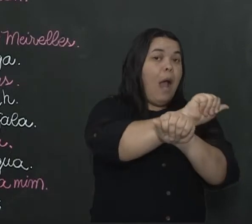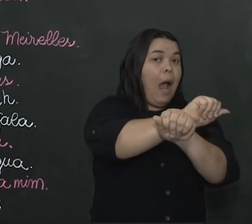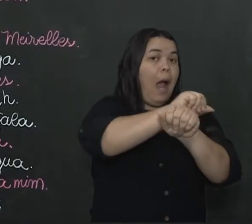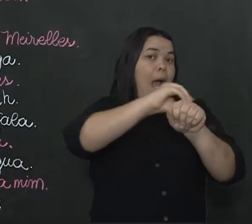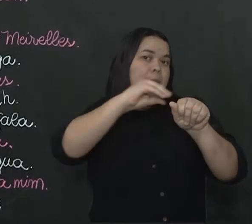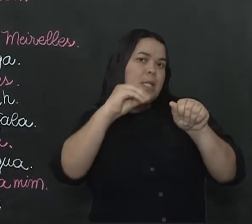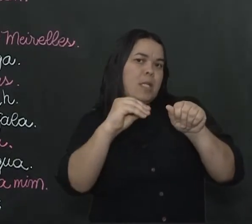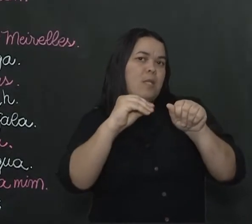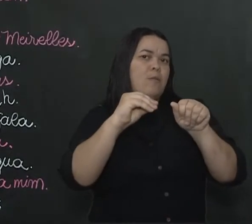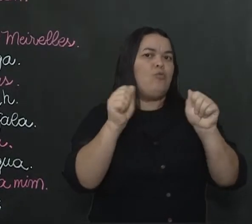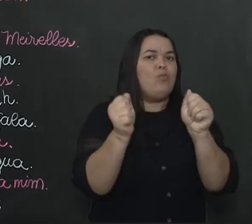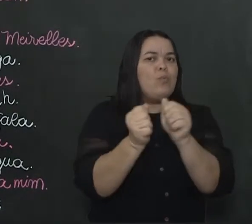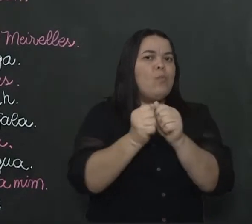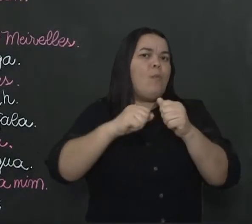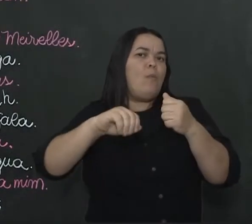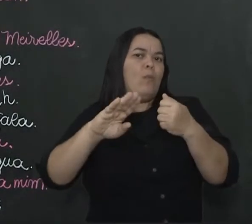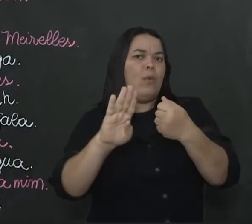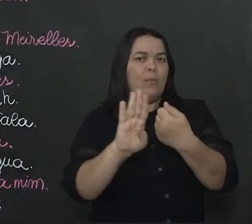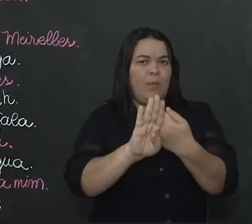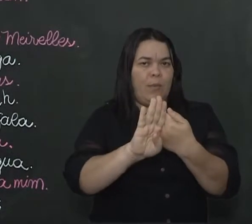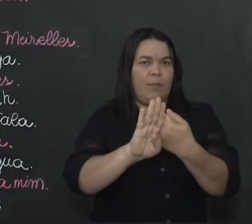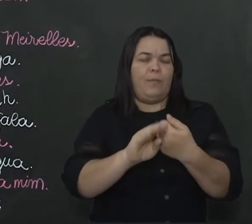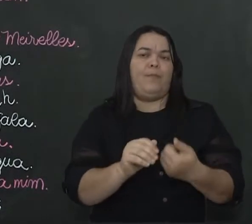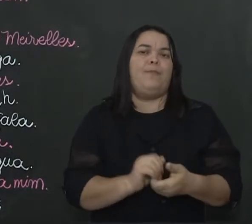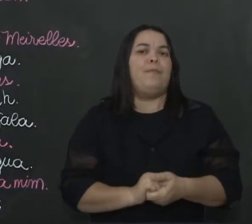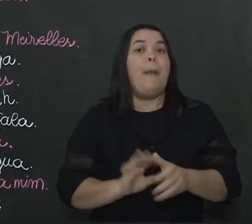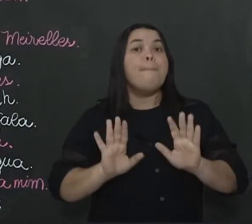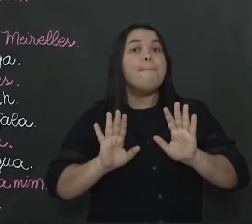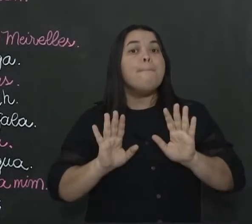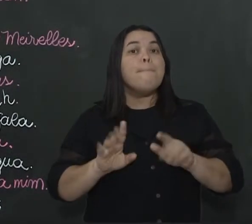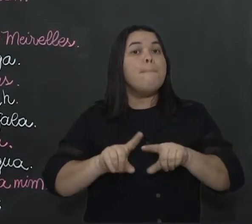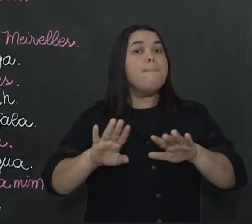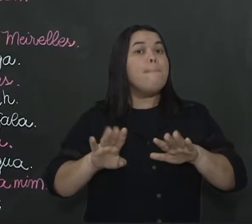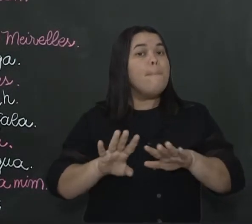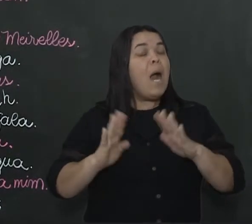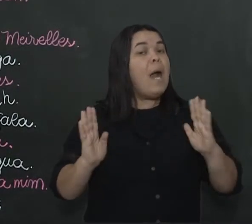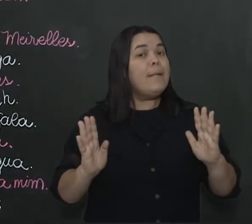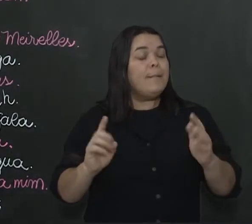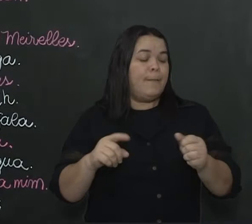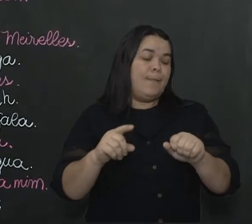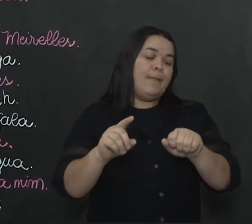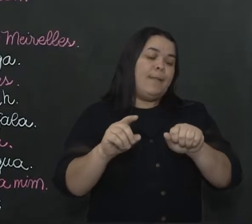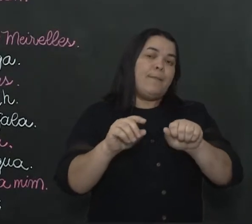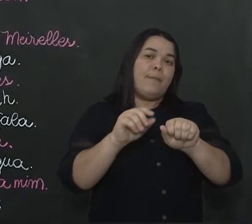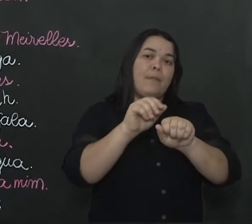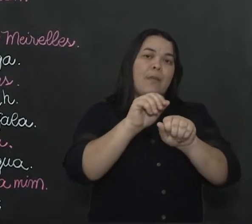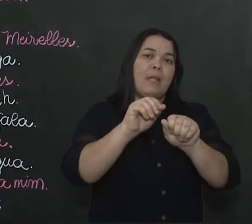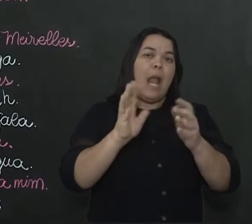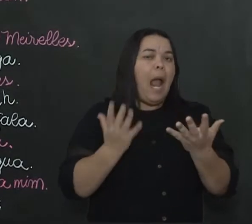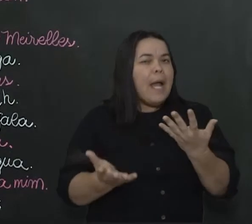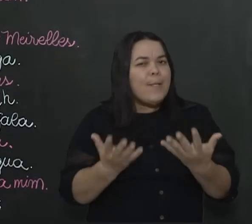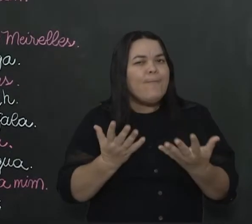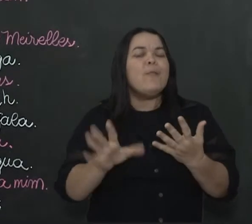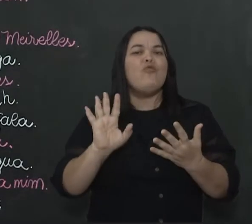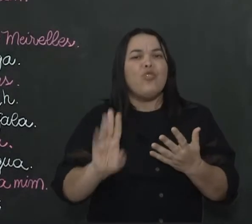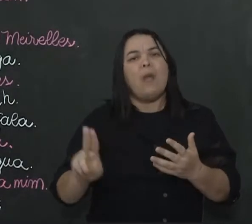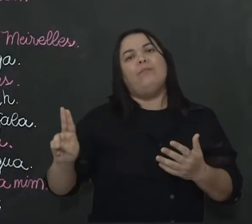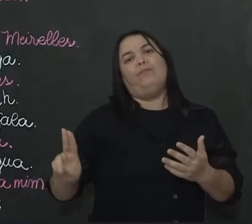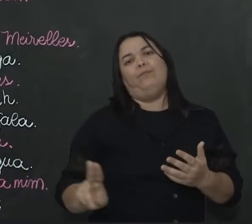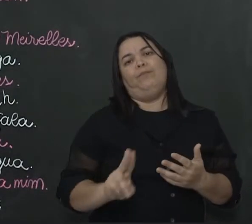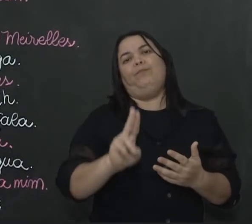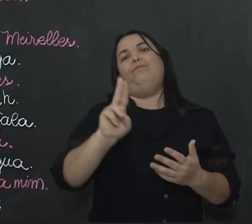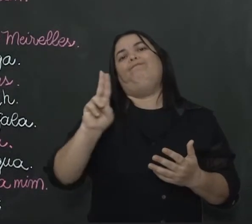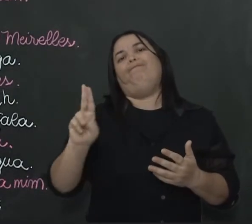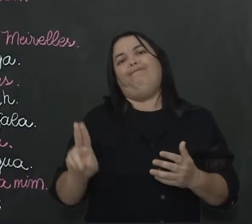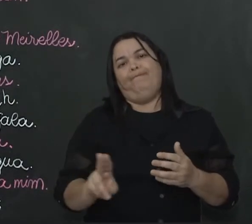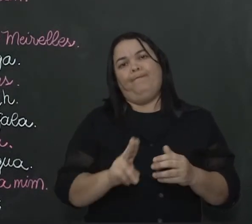mas a expressão indicativa de tempo, às vezes, já é escrita com esse acento indicativo da crase, ok? Às vezes, olha quantas